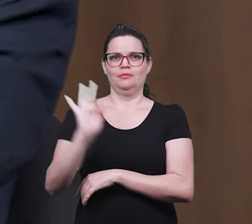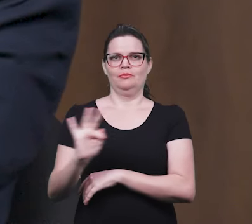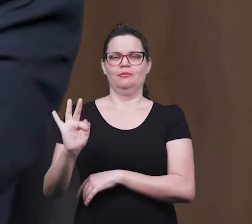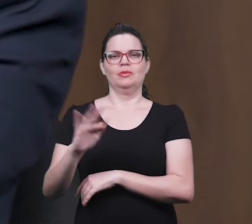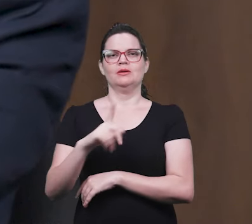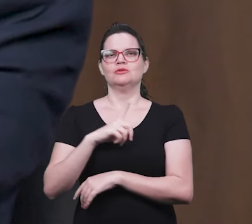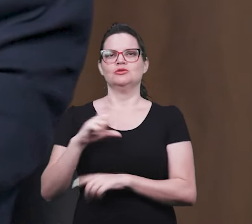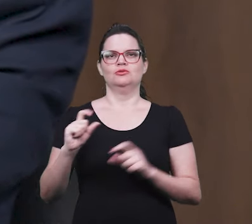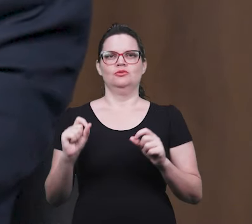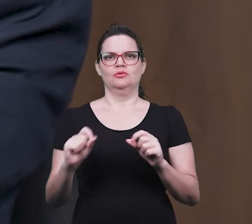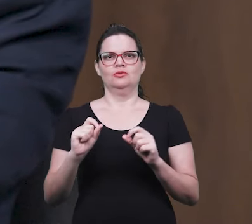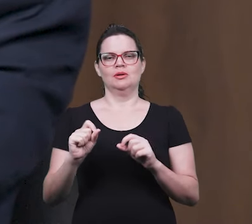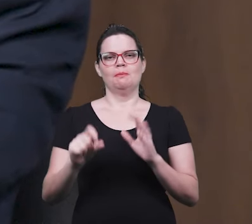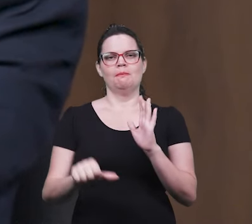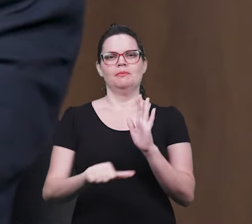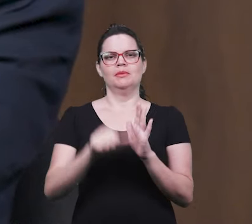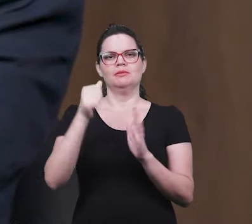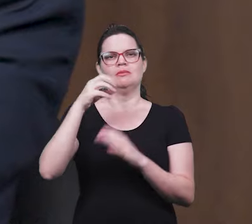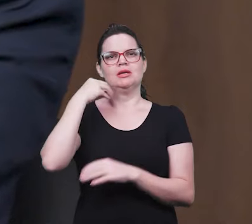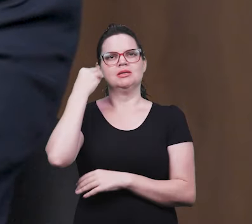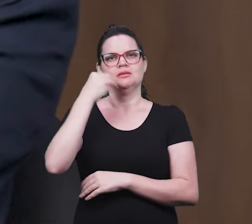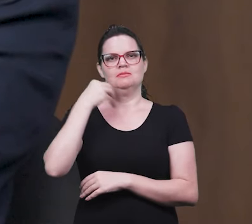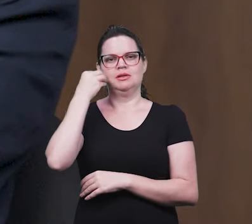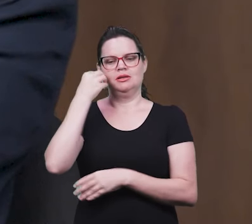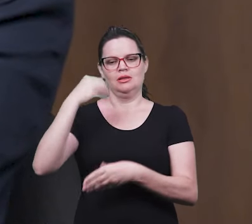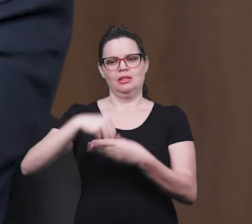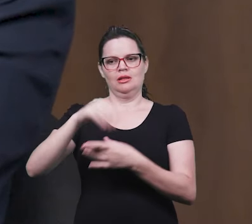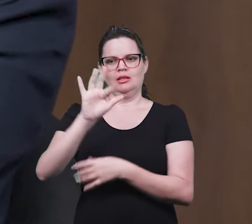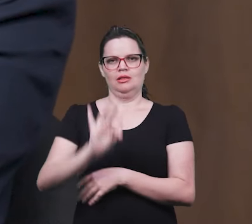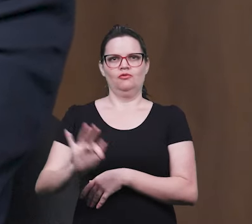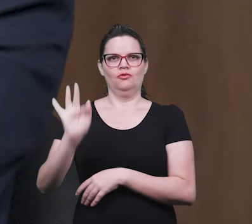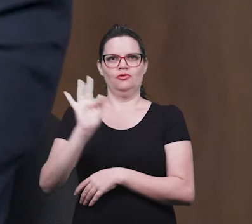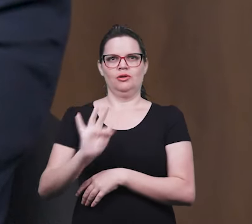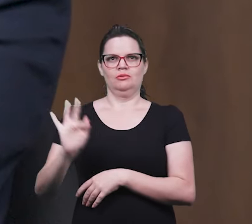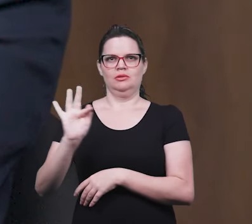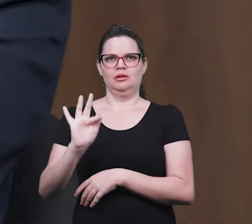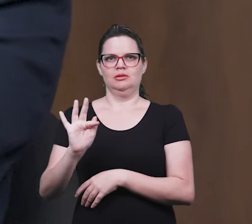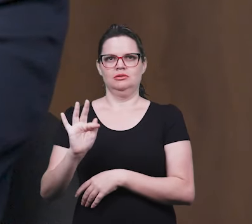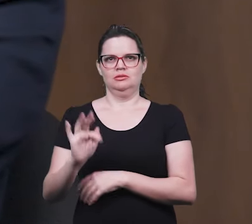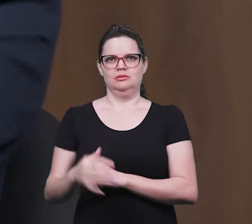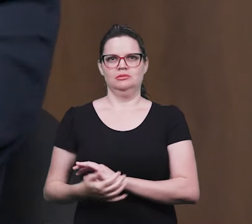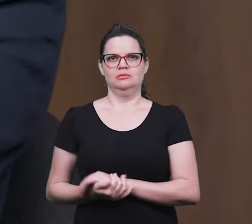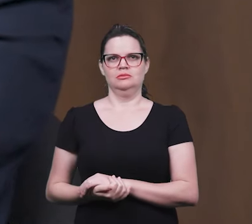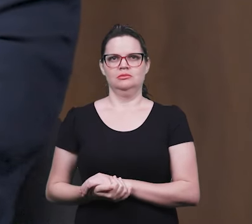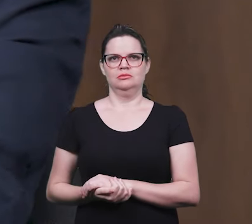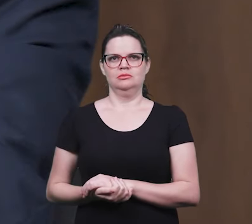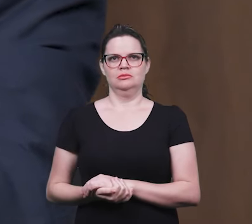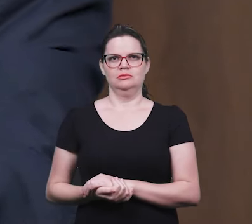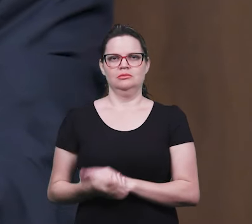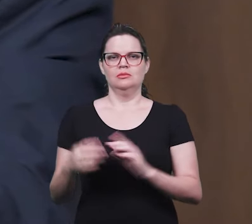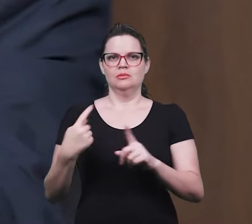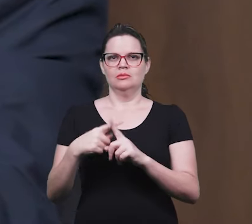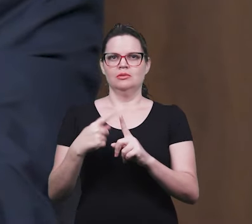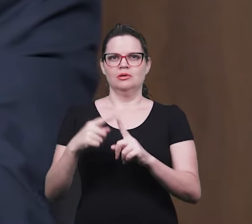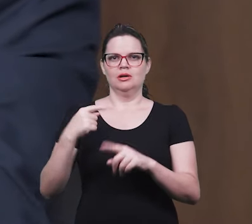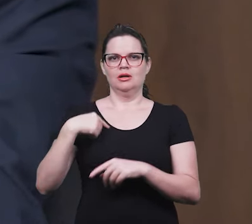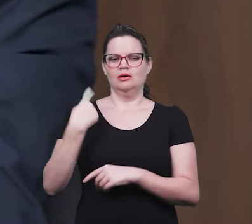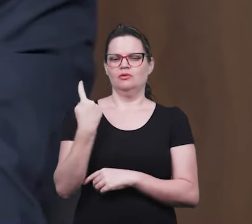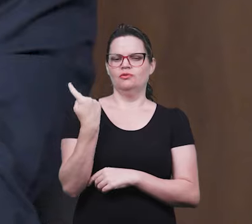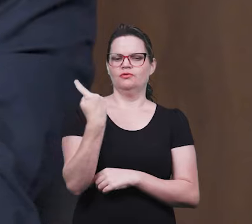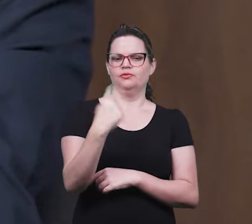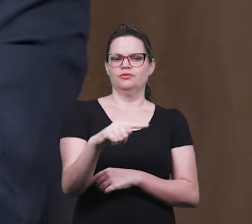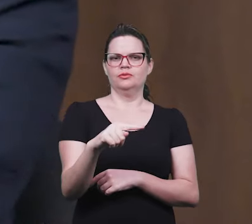a primeira experiência na faculdade, foi a minha primeira experiência, quando eu fui pela primeira